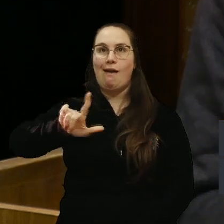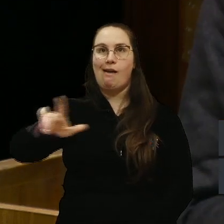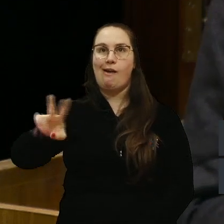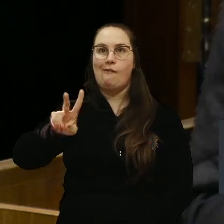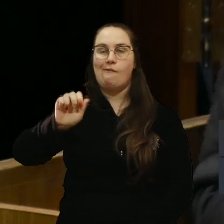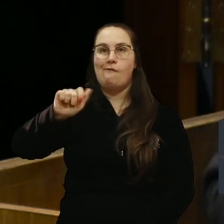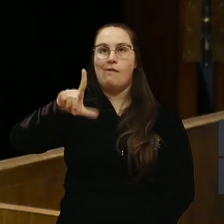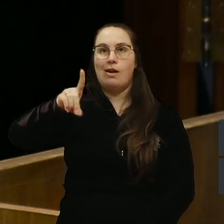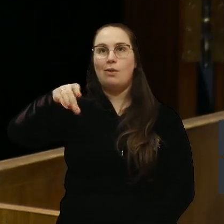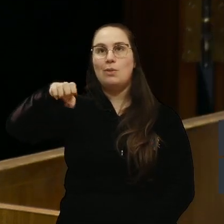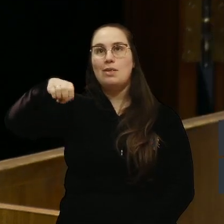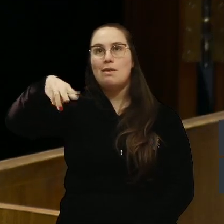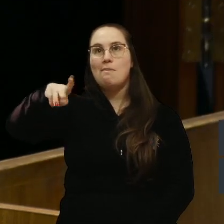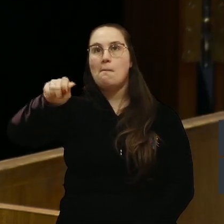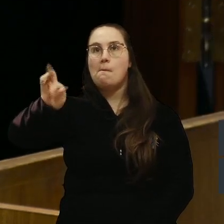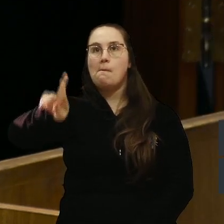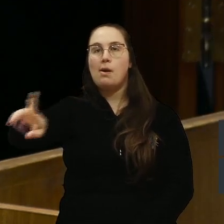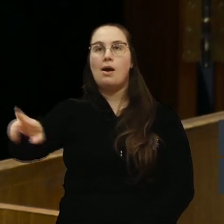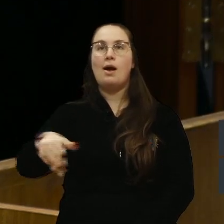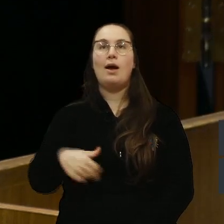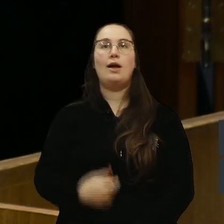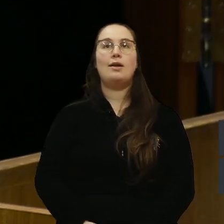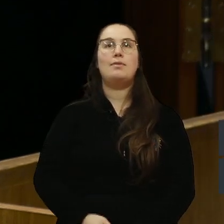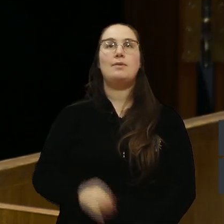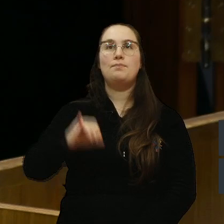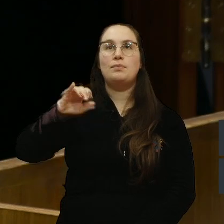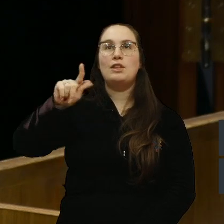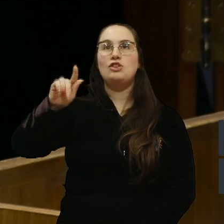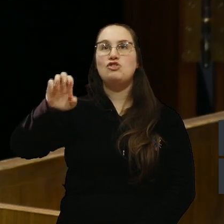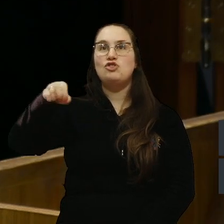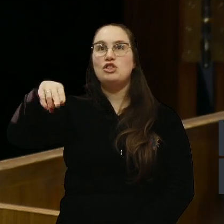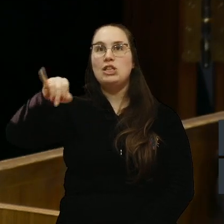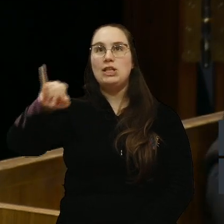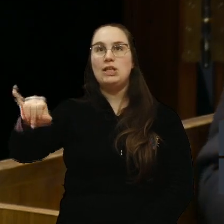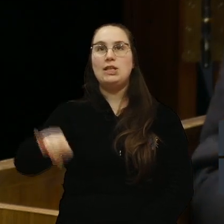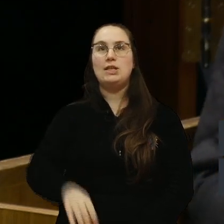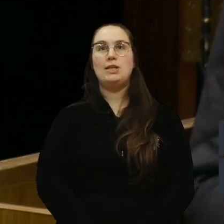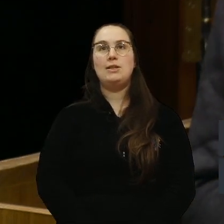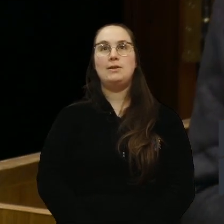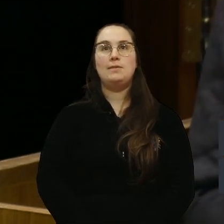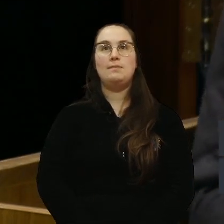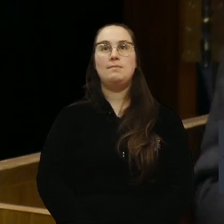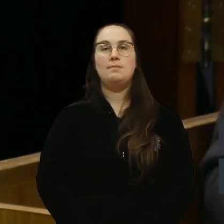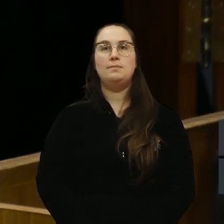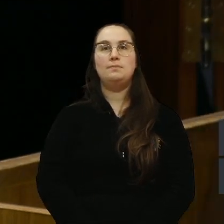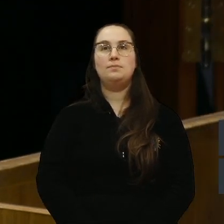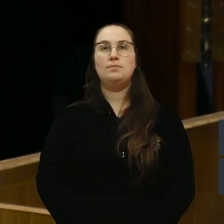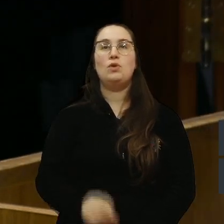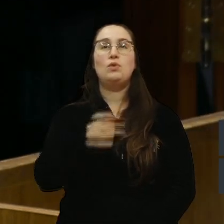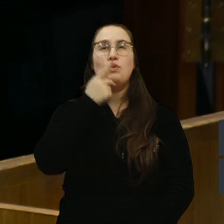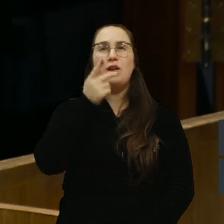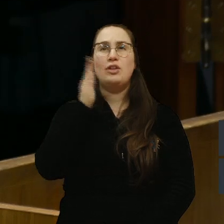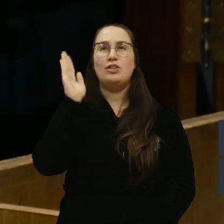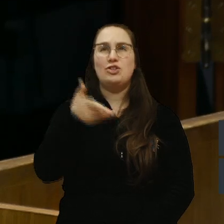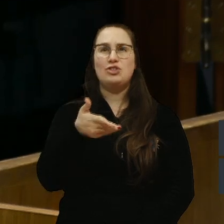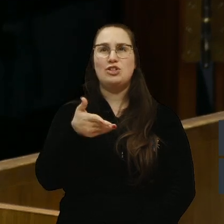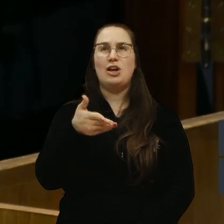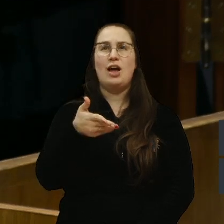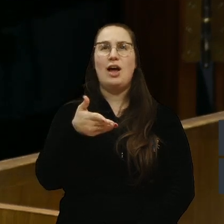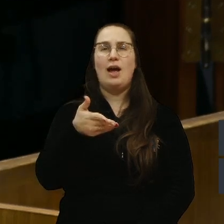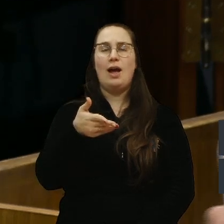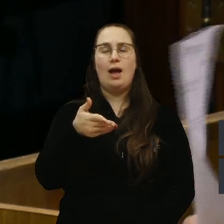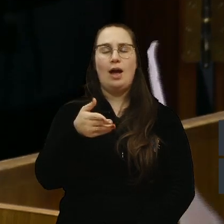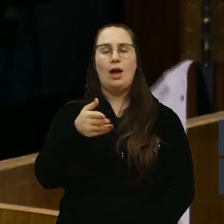Valdemar Biglia, Geni Petef... Tô falando dos que já fizeram o seu passamento,